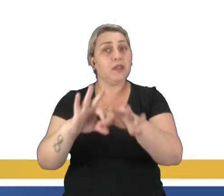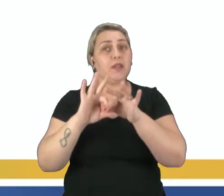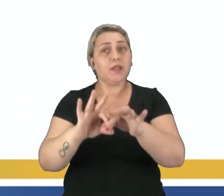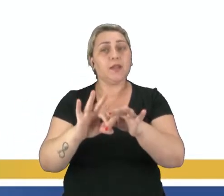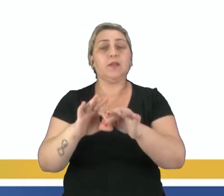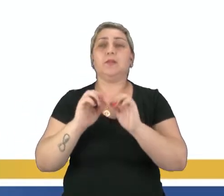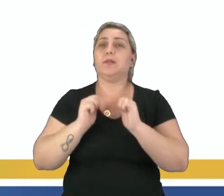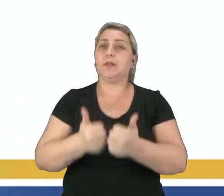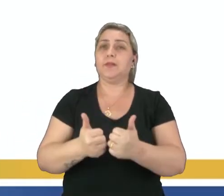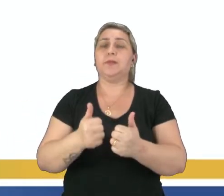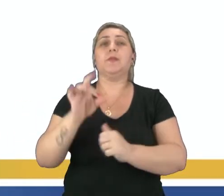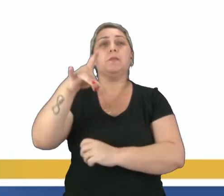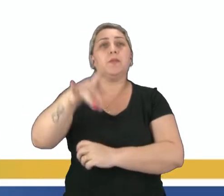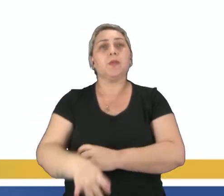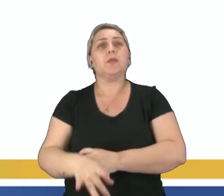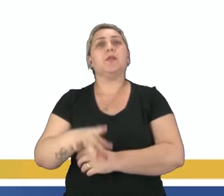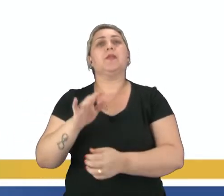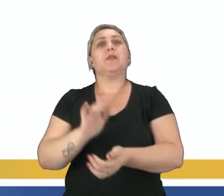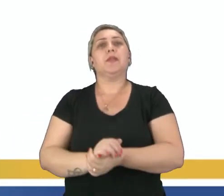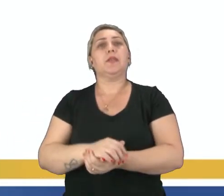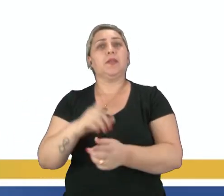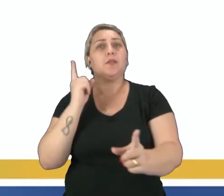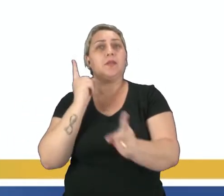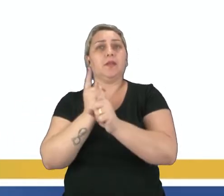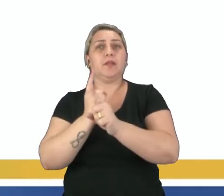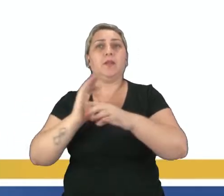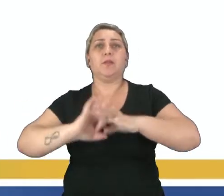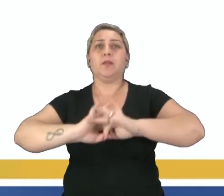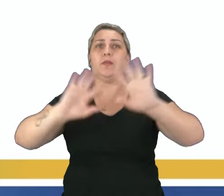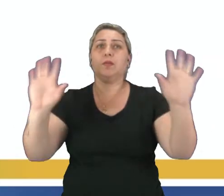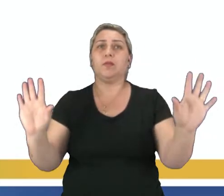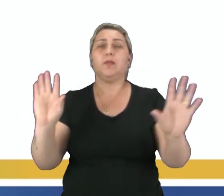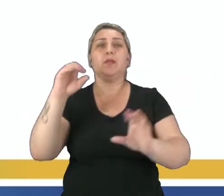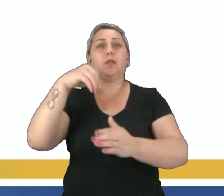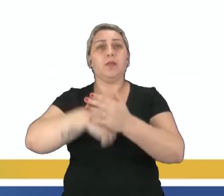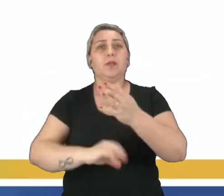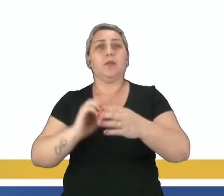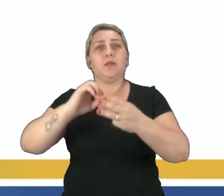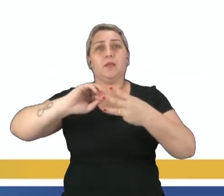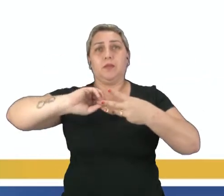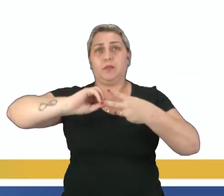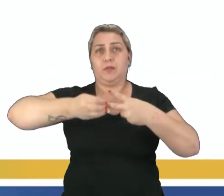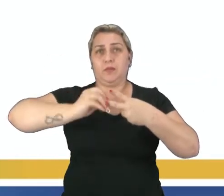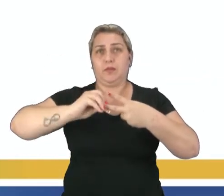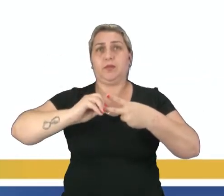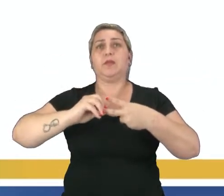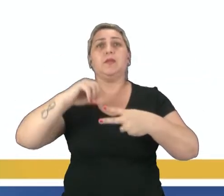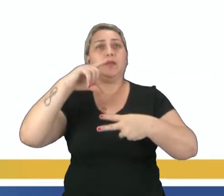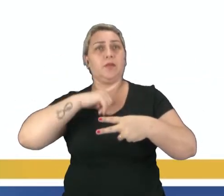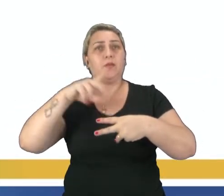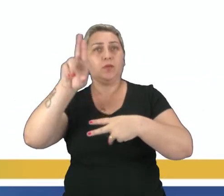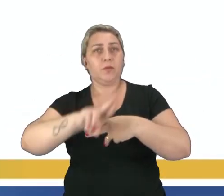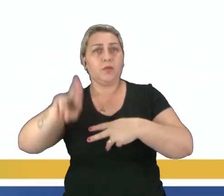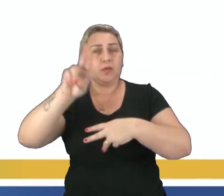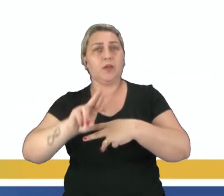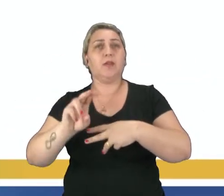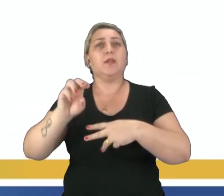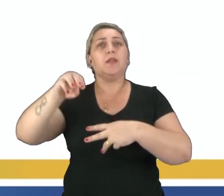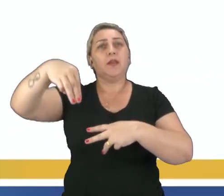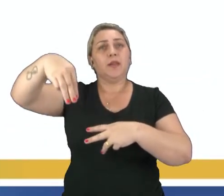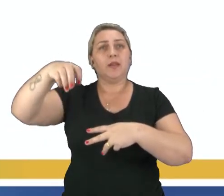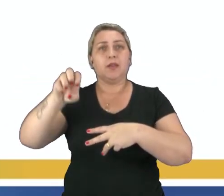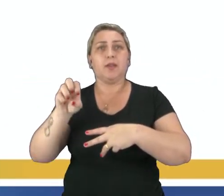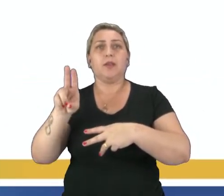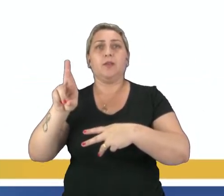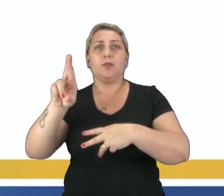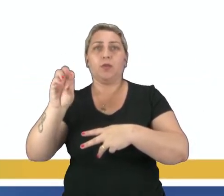marque a alternativa correta. Teve a questão anterior que nós tivemos que achar qual que era a errada. Nesse caso aqui, nós temos que achar